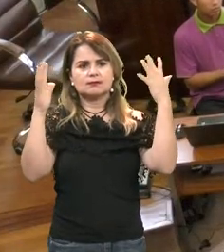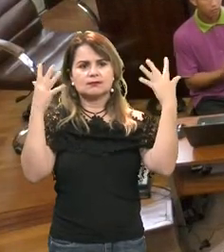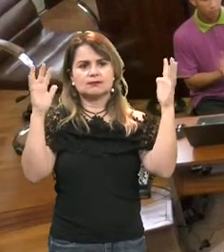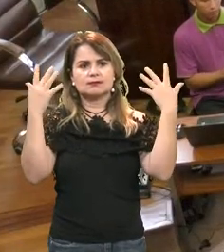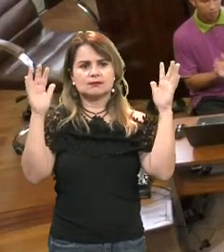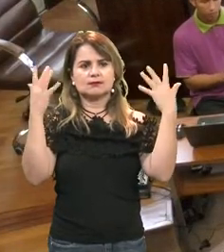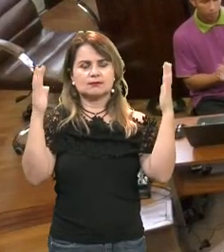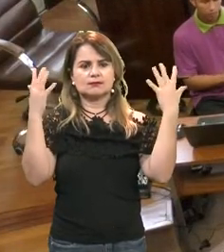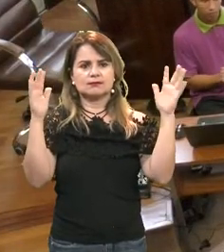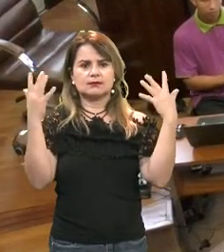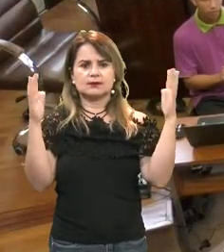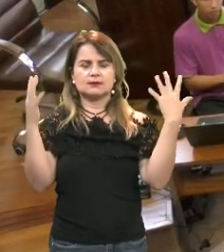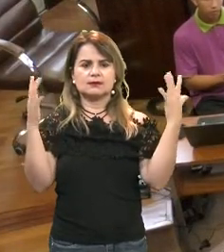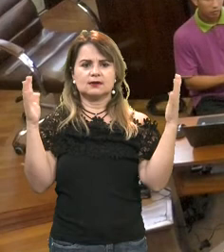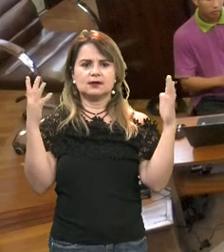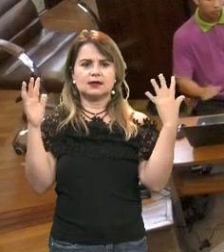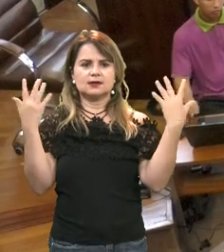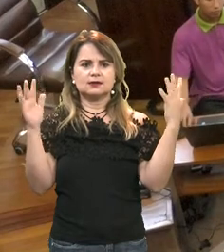Guerreiro.